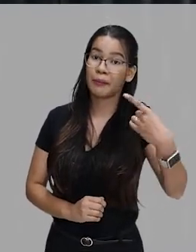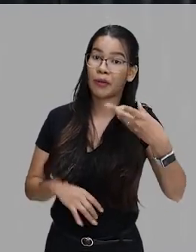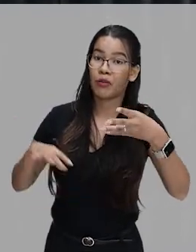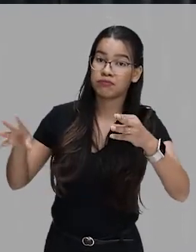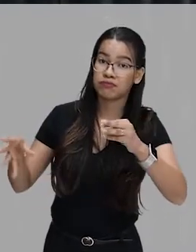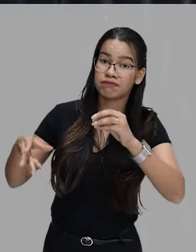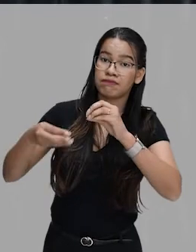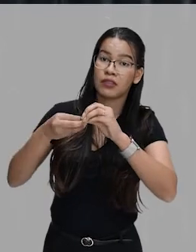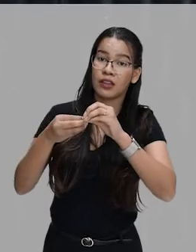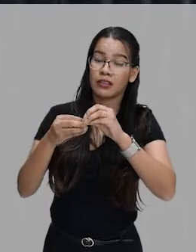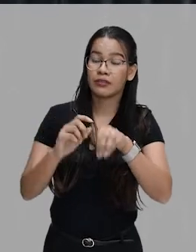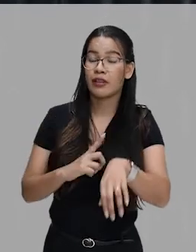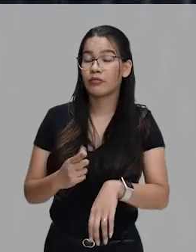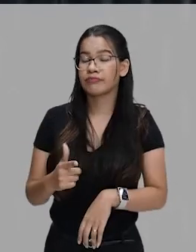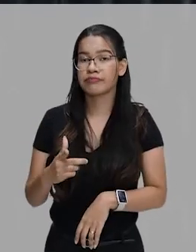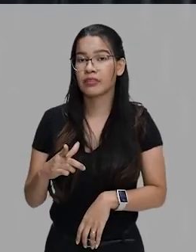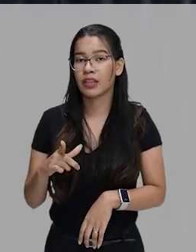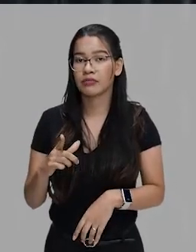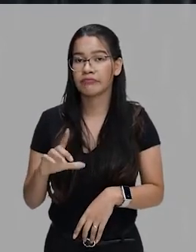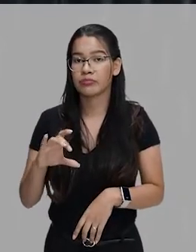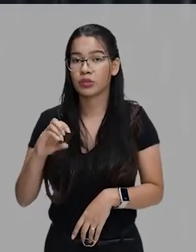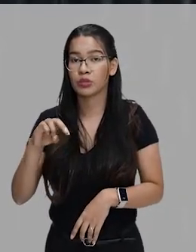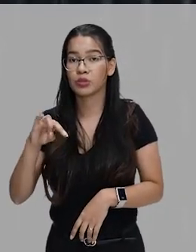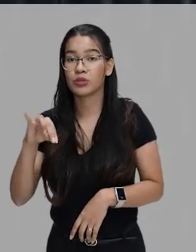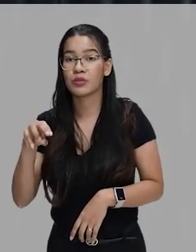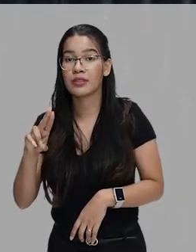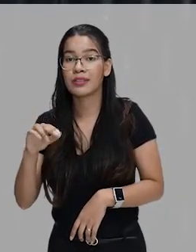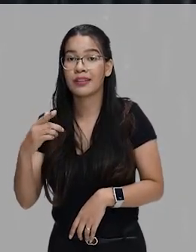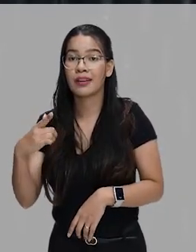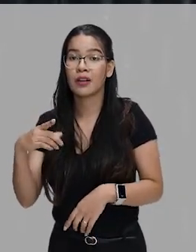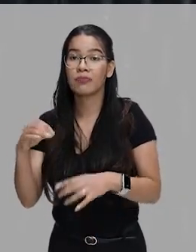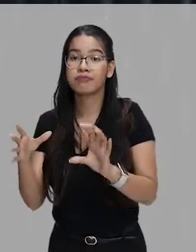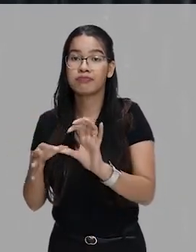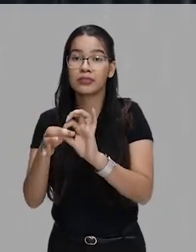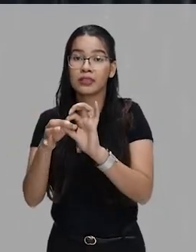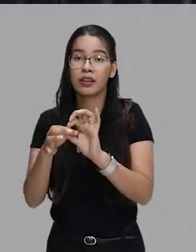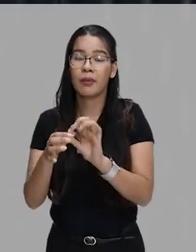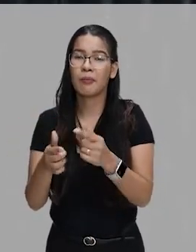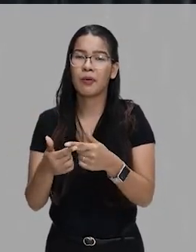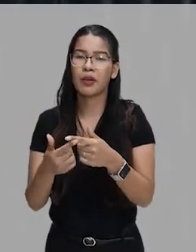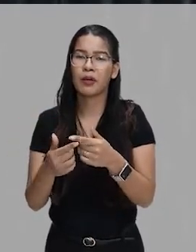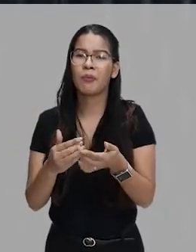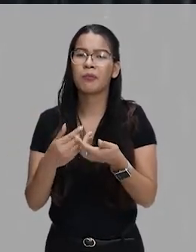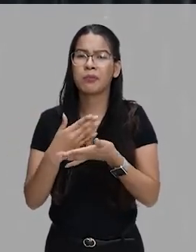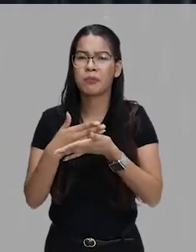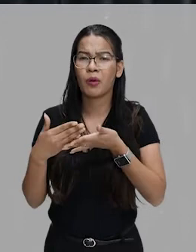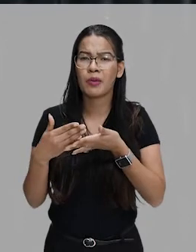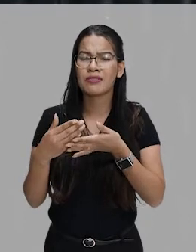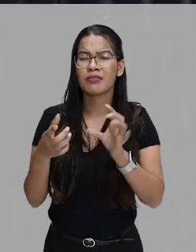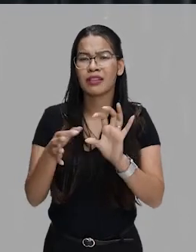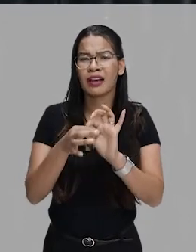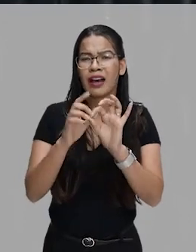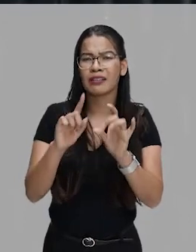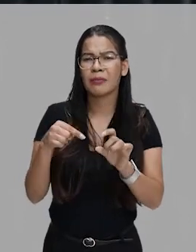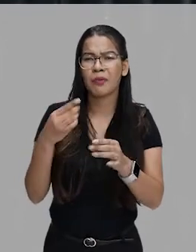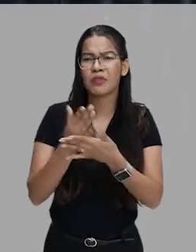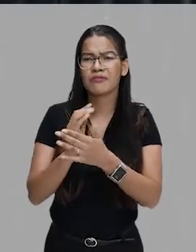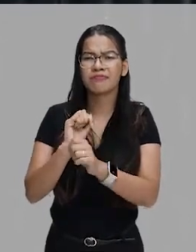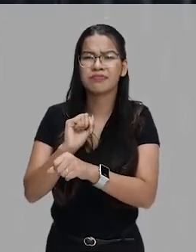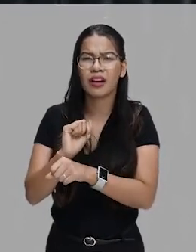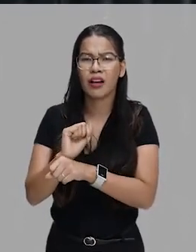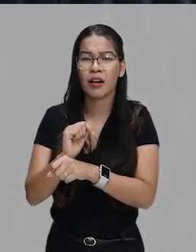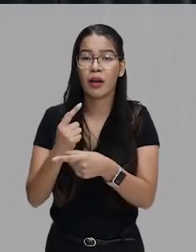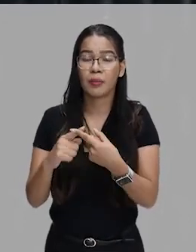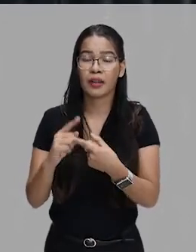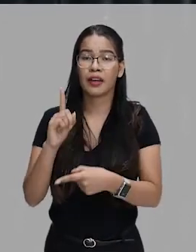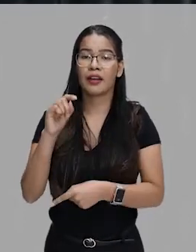outra sem nenhuma conjunção. Por que eu digo ligar, depois eu digo não? Porque é a conjunção que liga, tá? Então, eu posso juntar